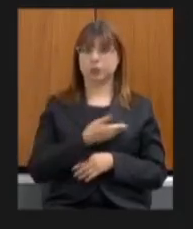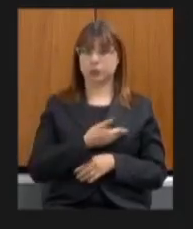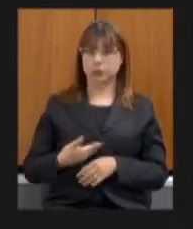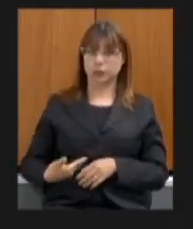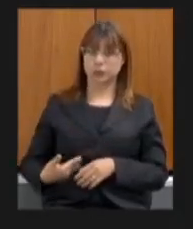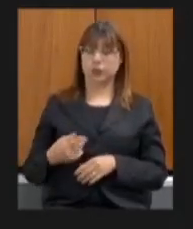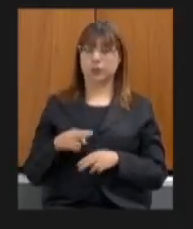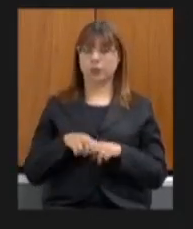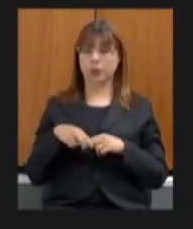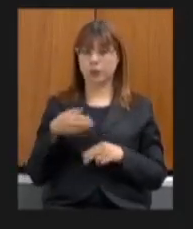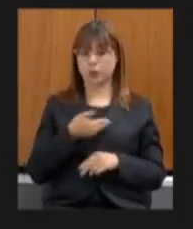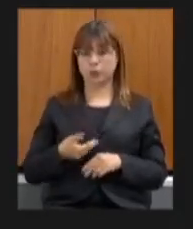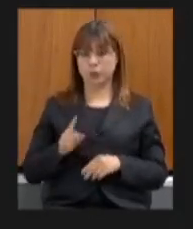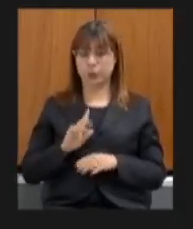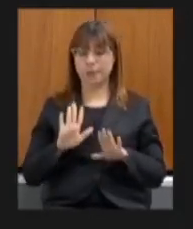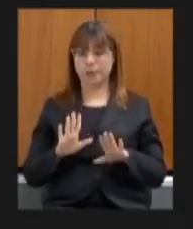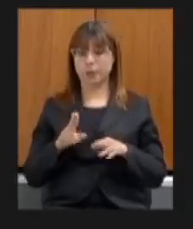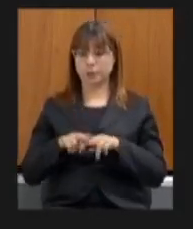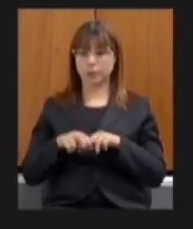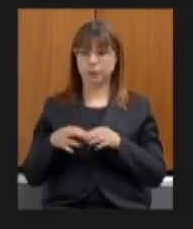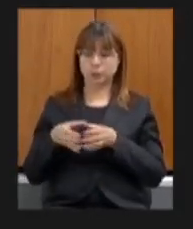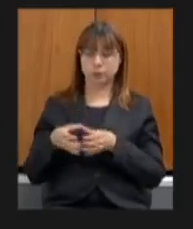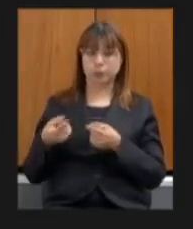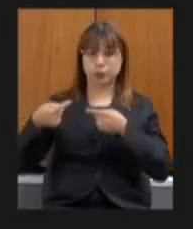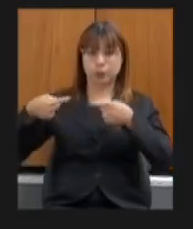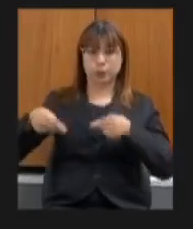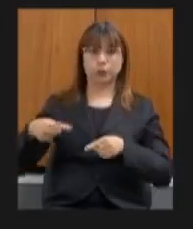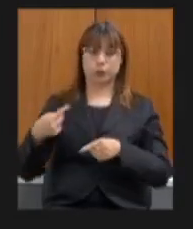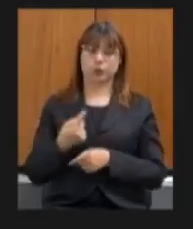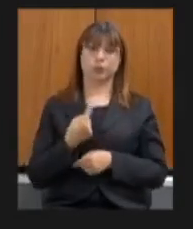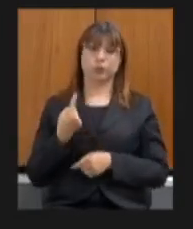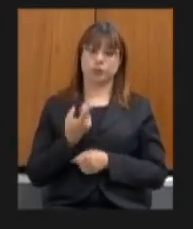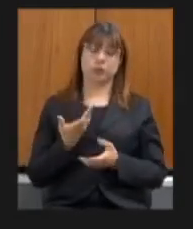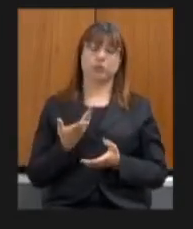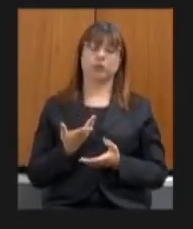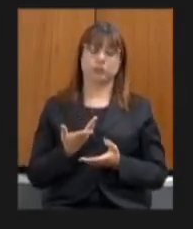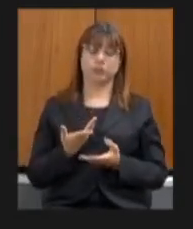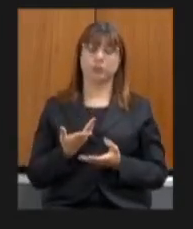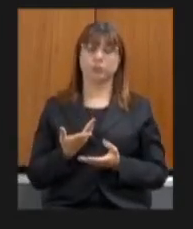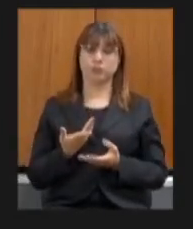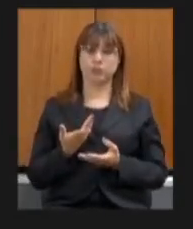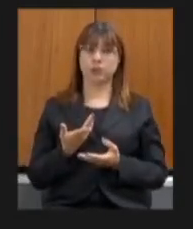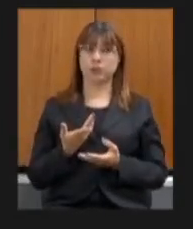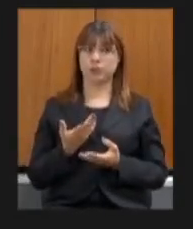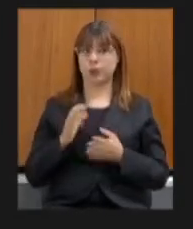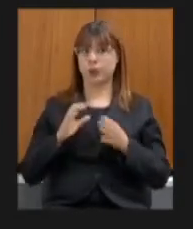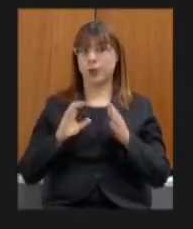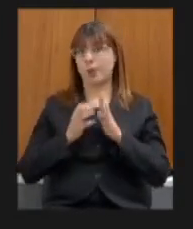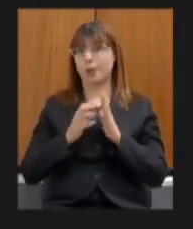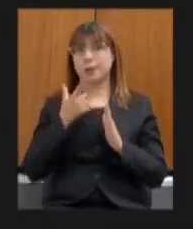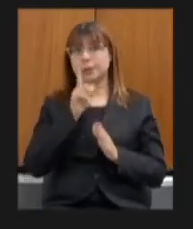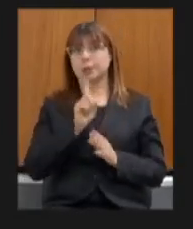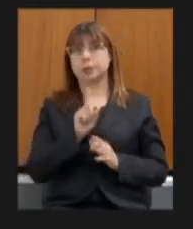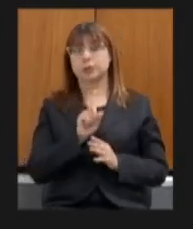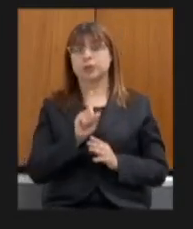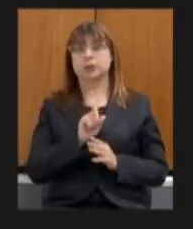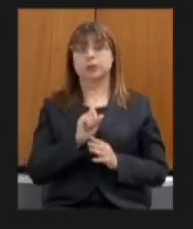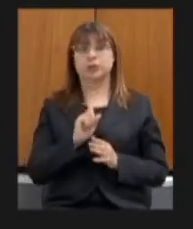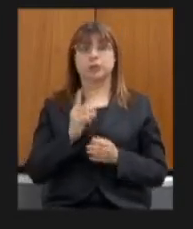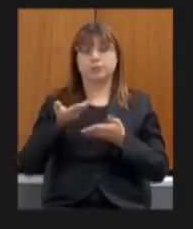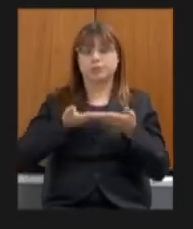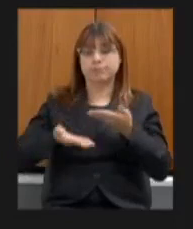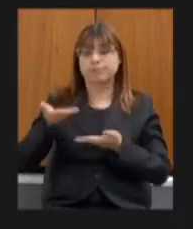governo, mas pela oposição que nós tivemos, onde não encontrou esse, não teve essa iniciativa de